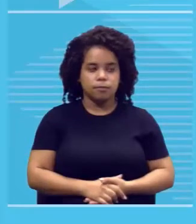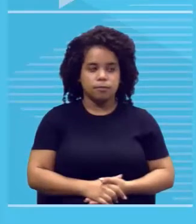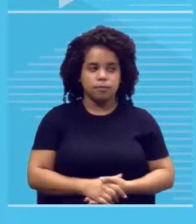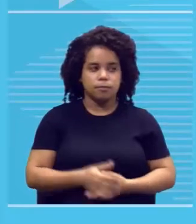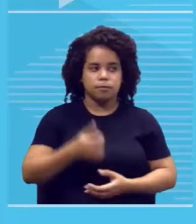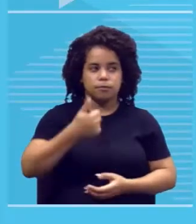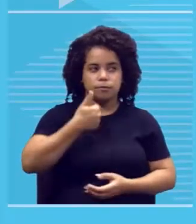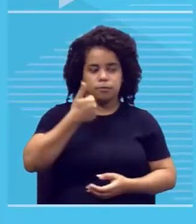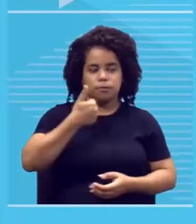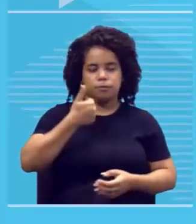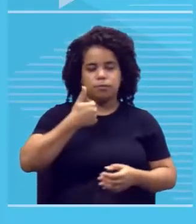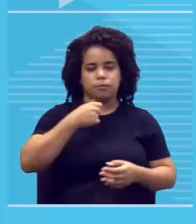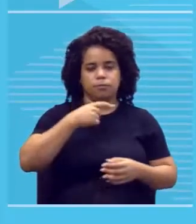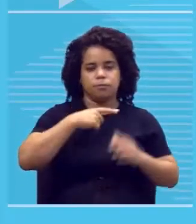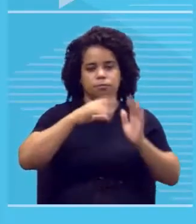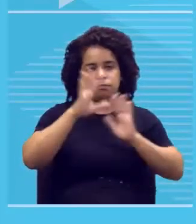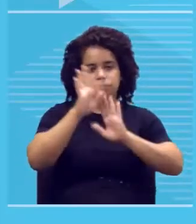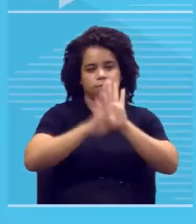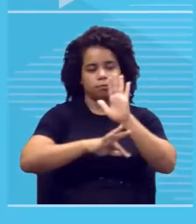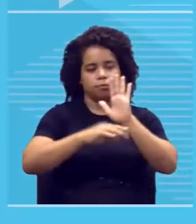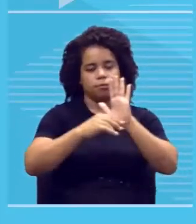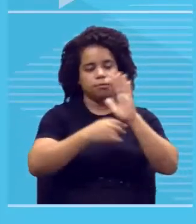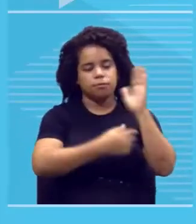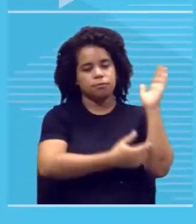primeiro levaram os negros